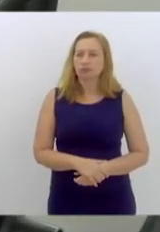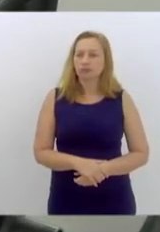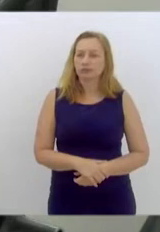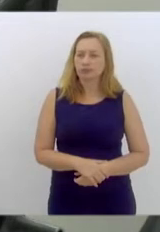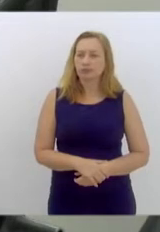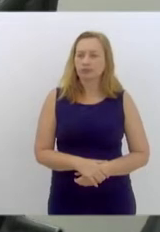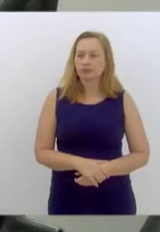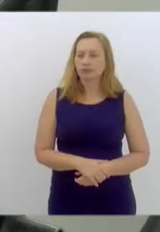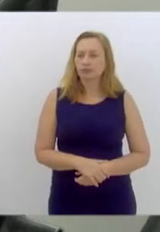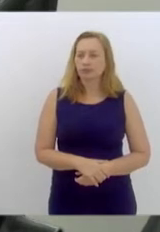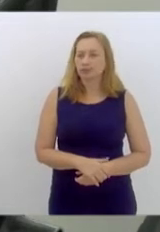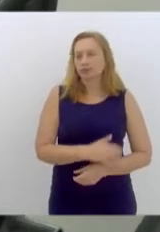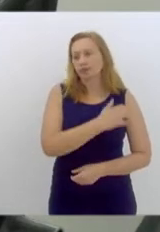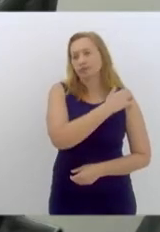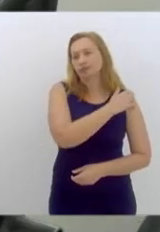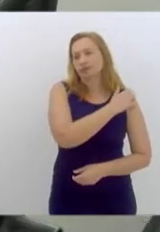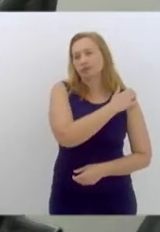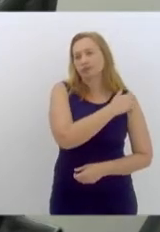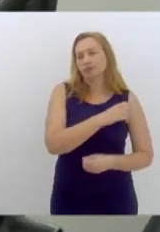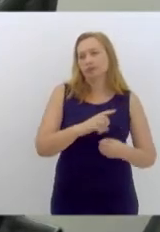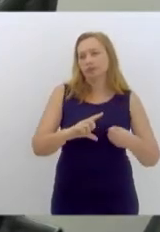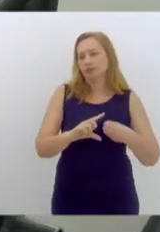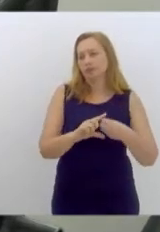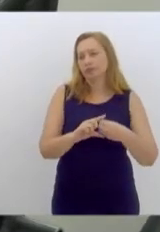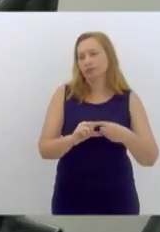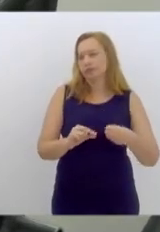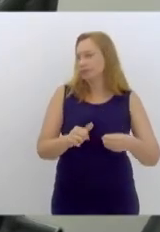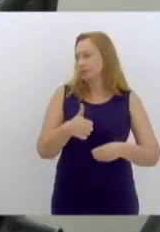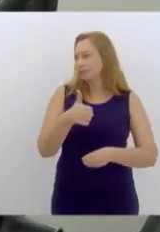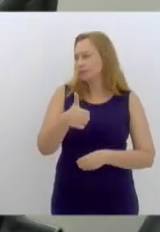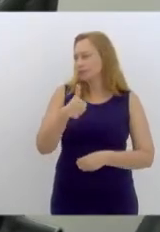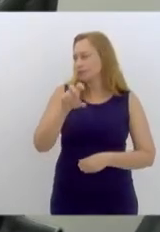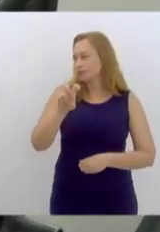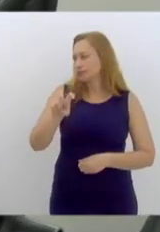o que diz o artigo 158,